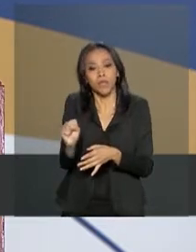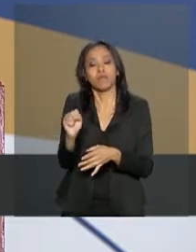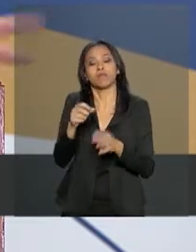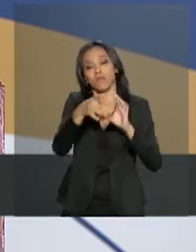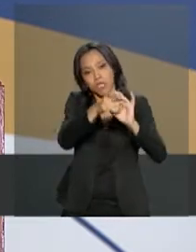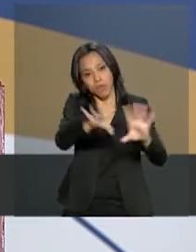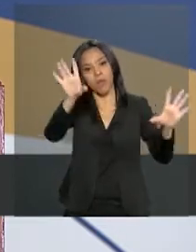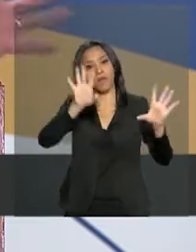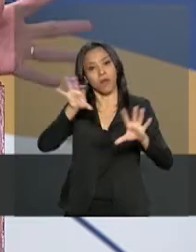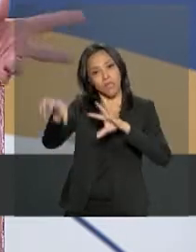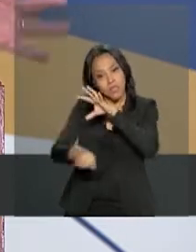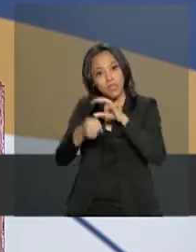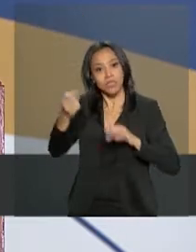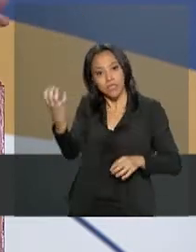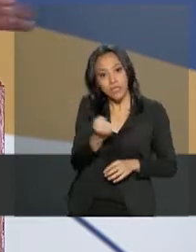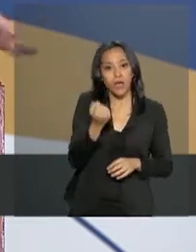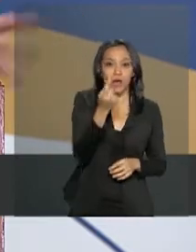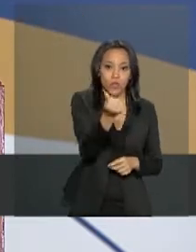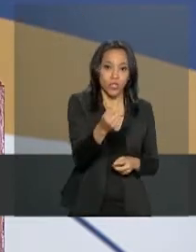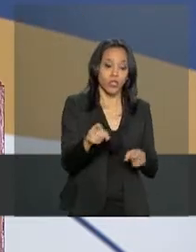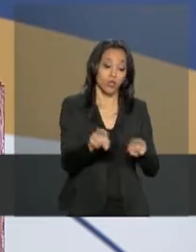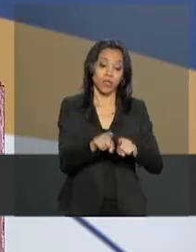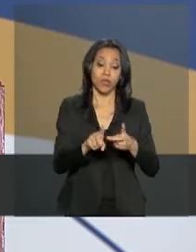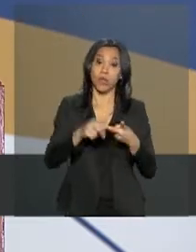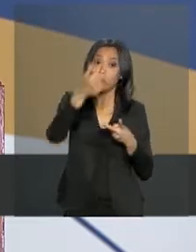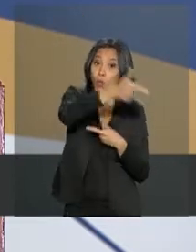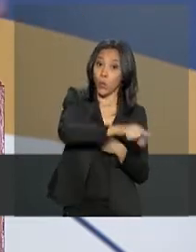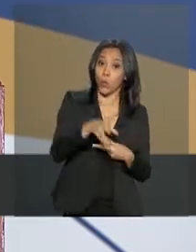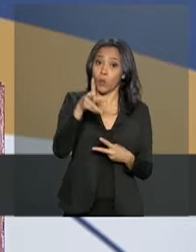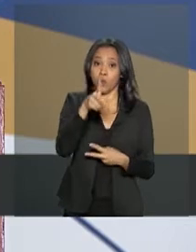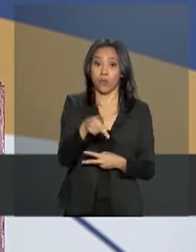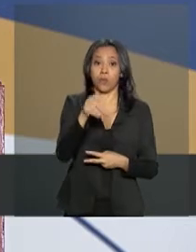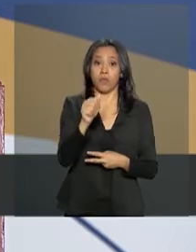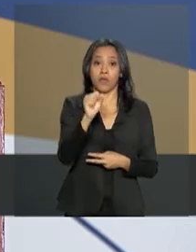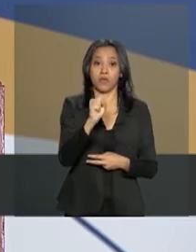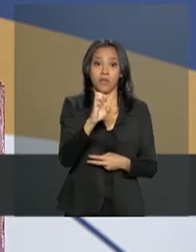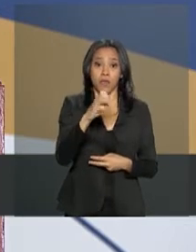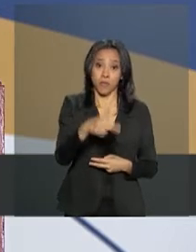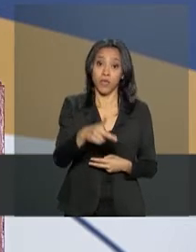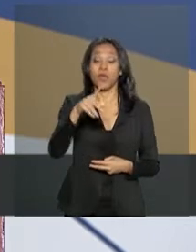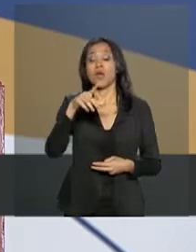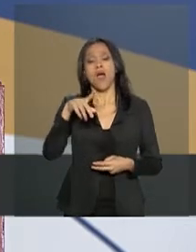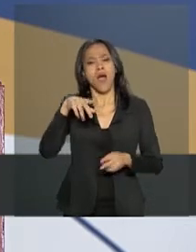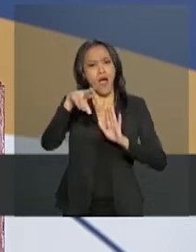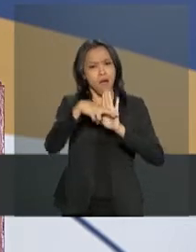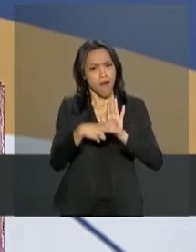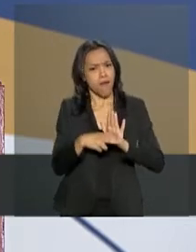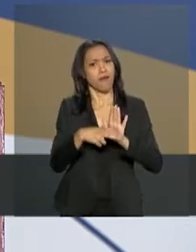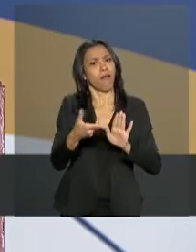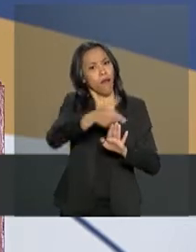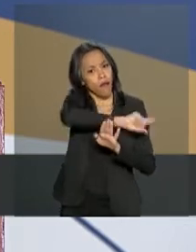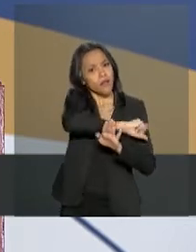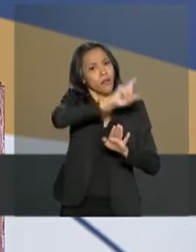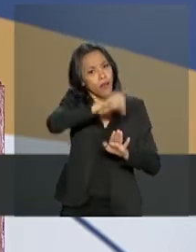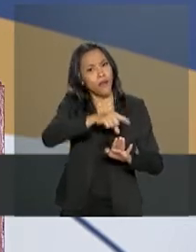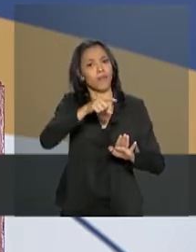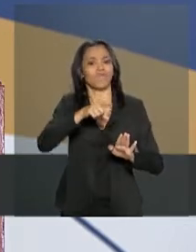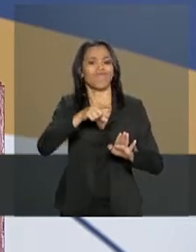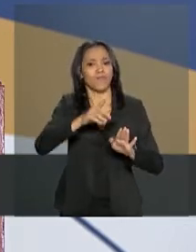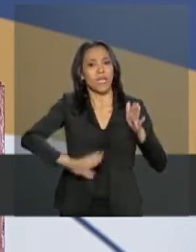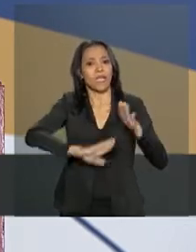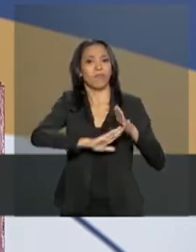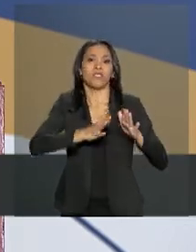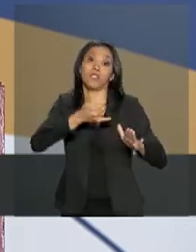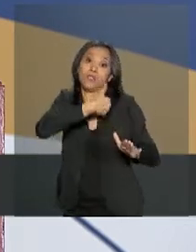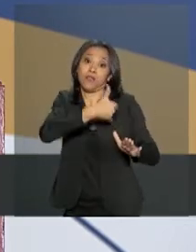e liberamos para todos não vimos questão de idade antigamente uma questão de idade né nós liberamos país que se